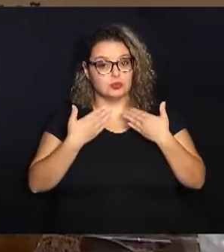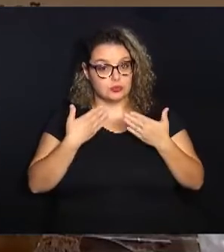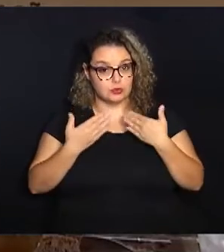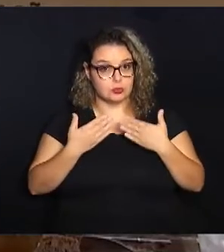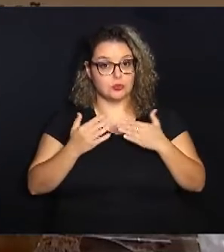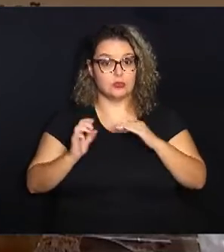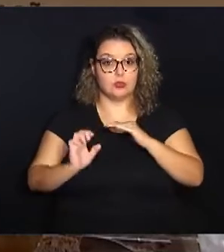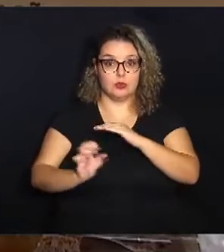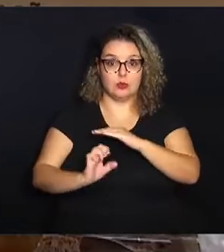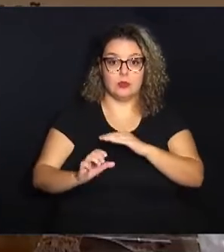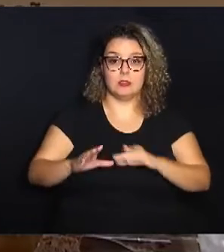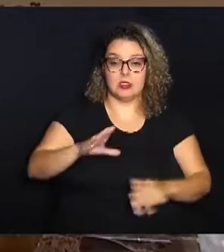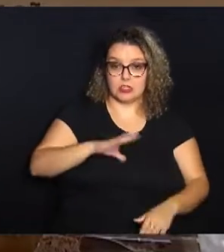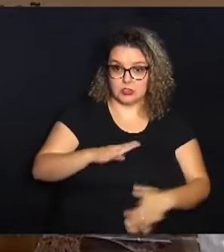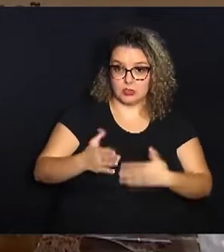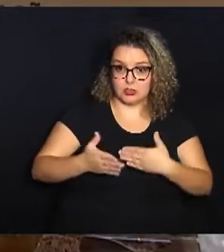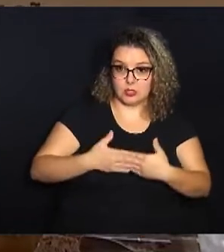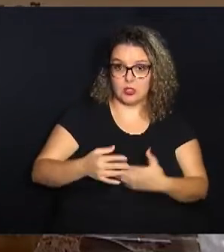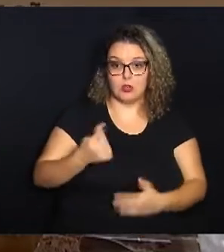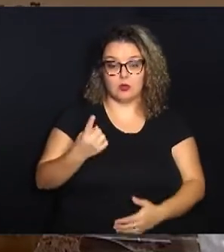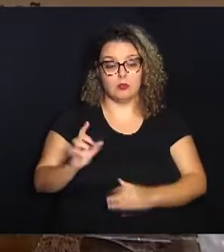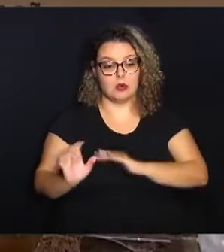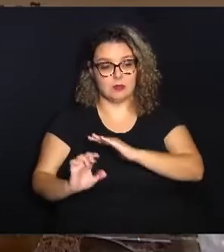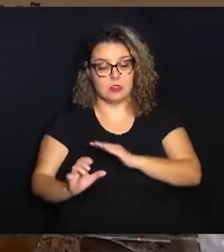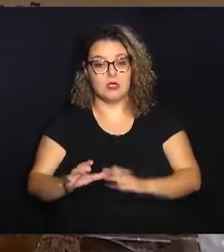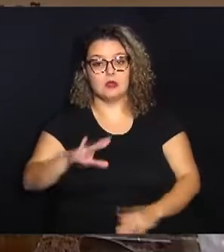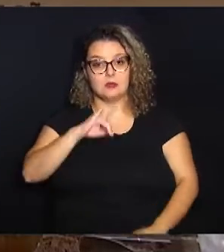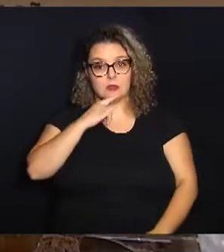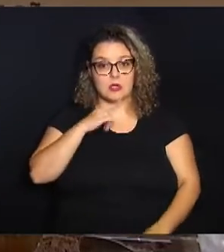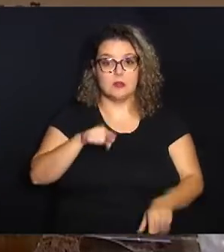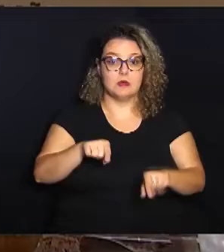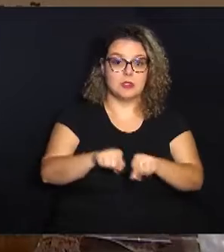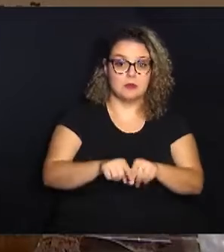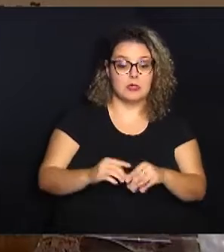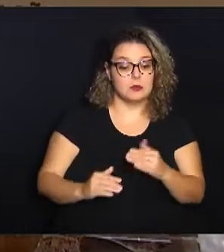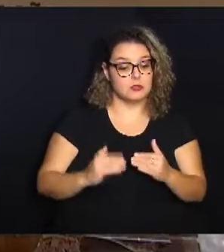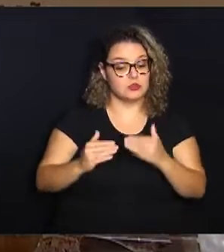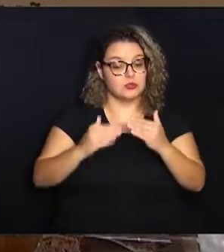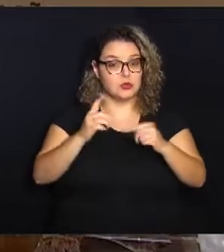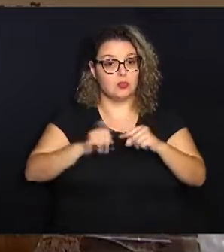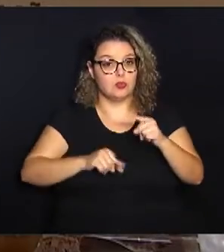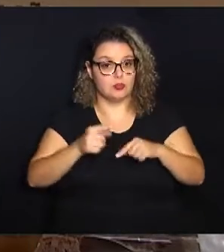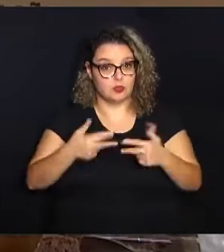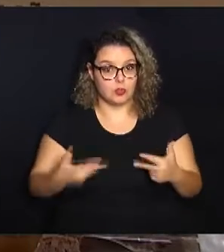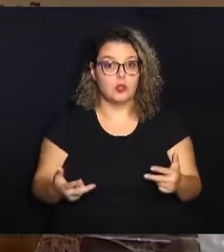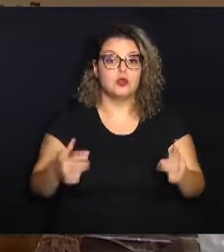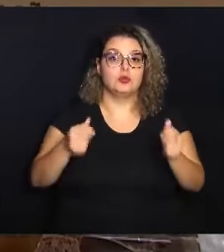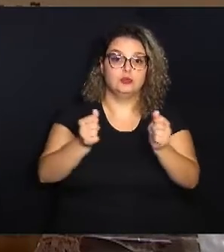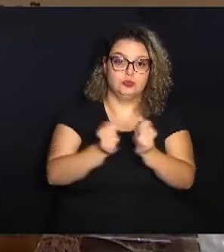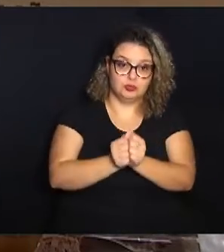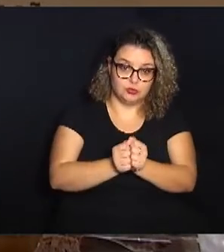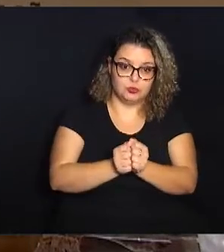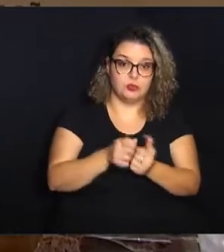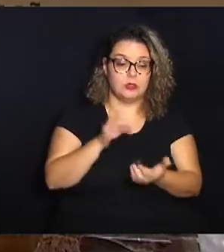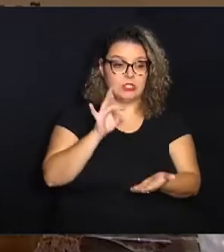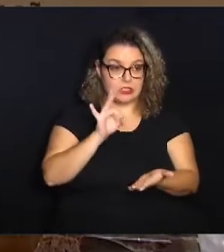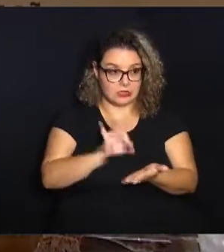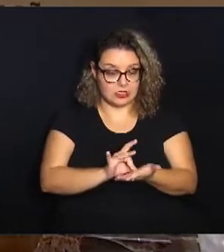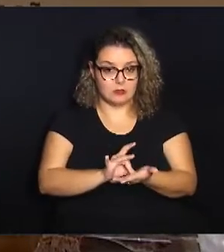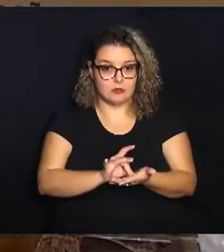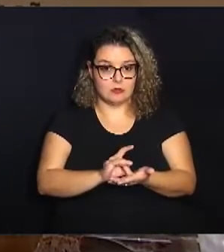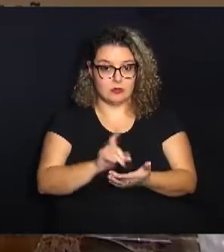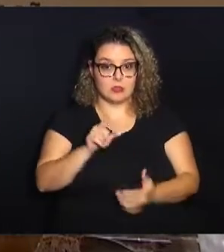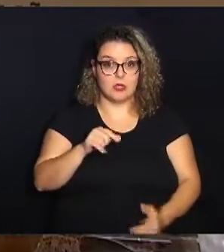empresa em Ribeirão Preto, uma em Piracicaba também, para a gente desenvolver produtos em conjunto. Na verdade, é uma espécie